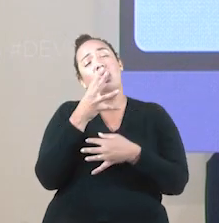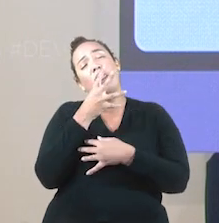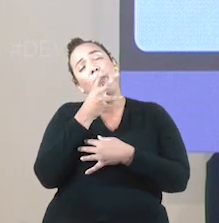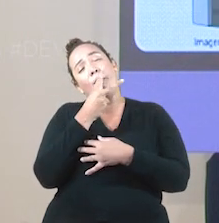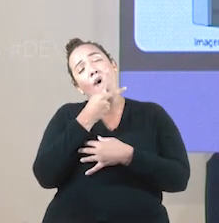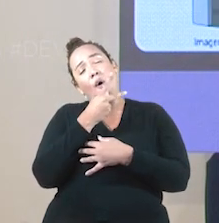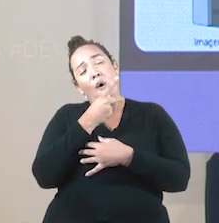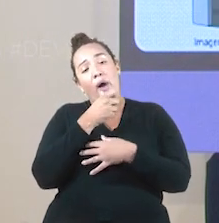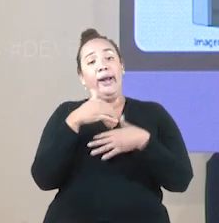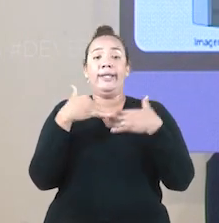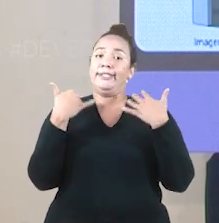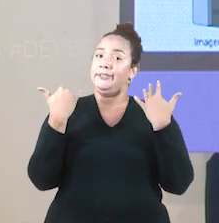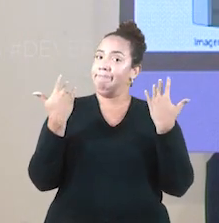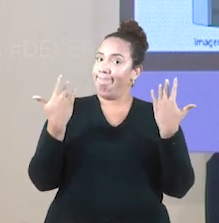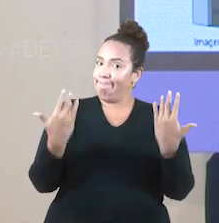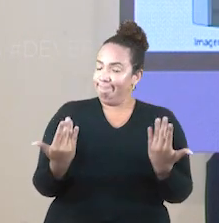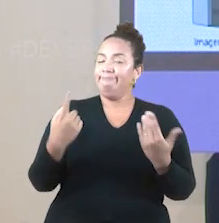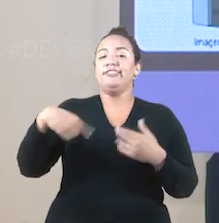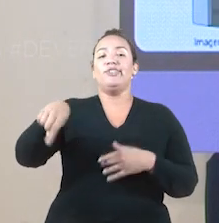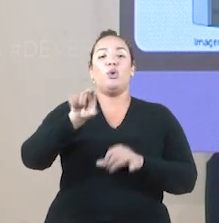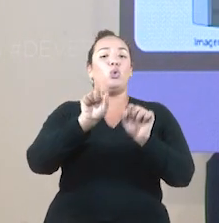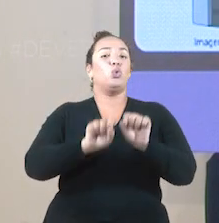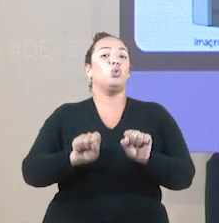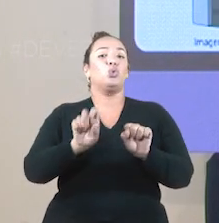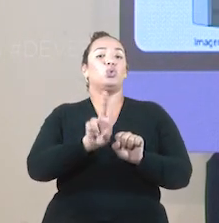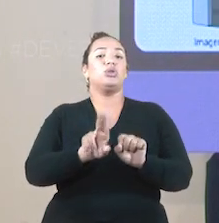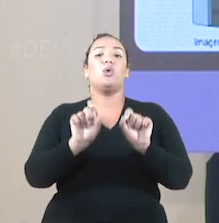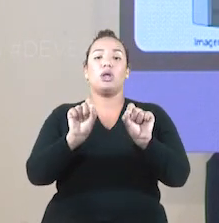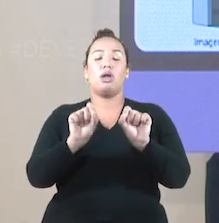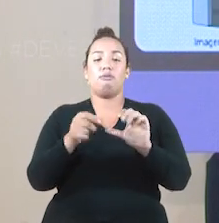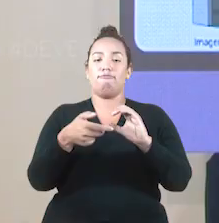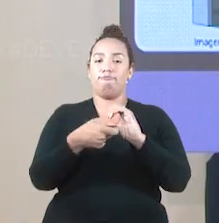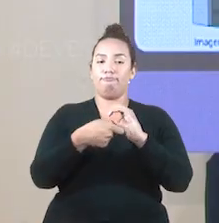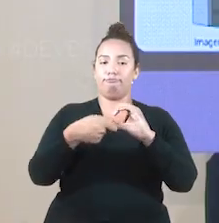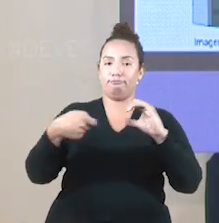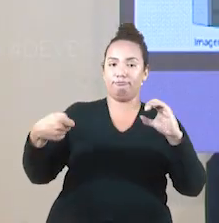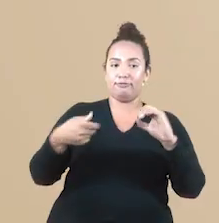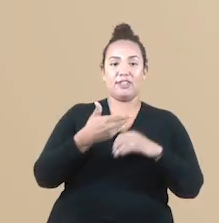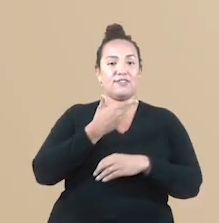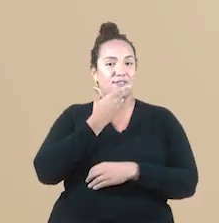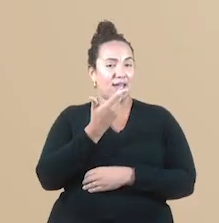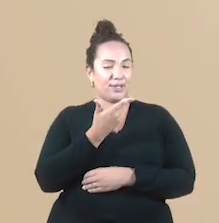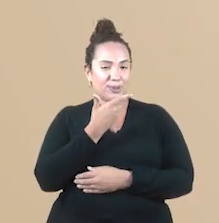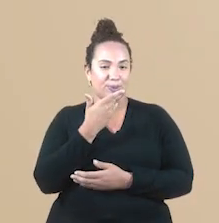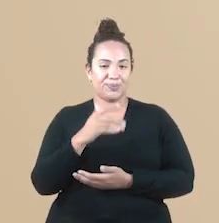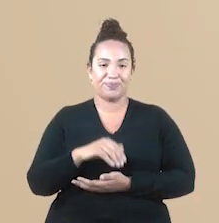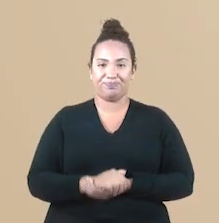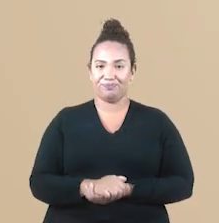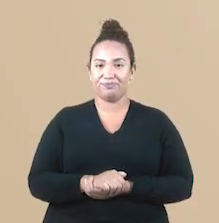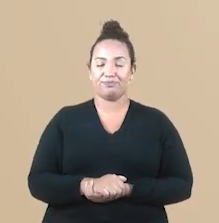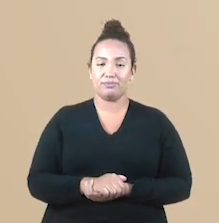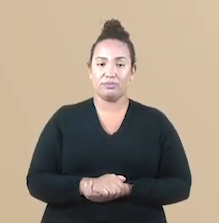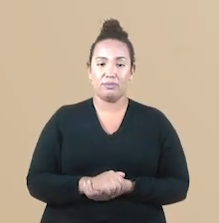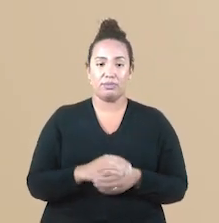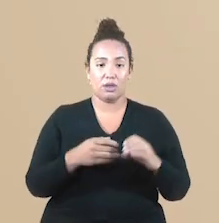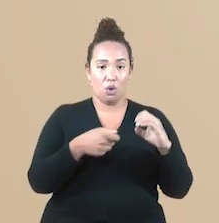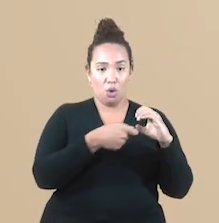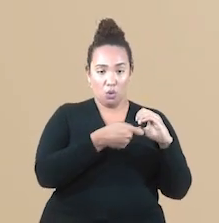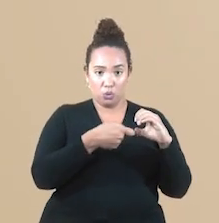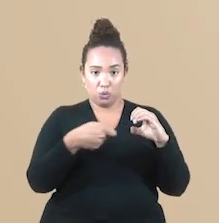tempo. Então, usamos a trena para facilitar o trabalho. Quando medimos com essa